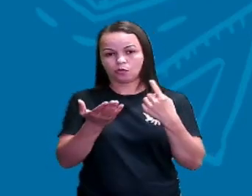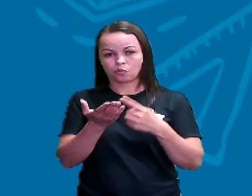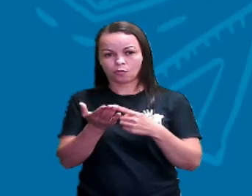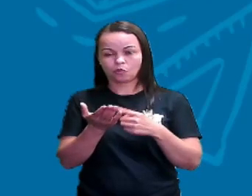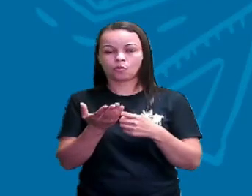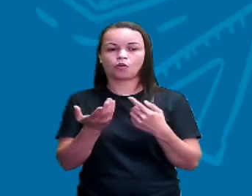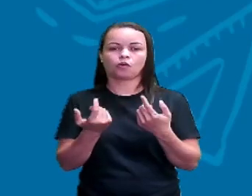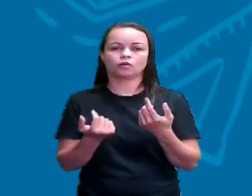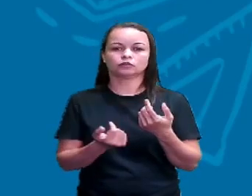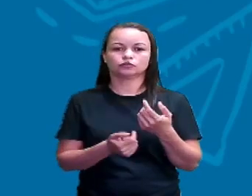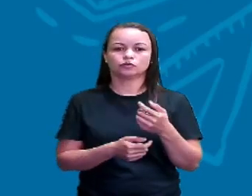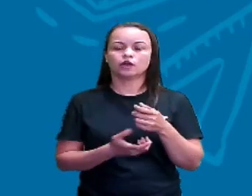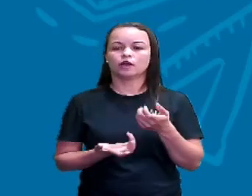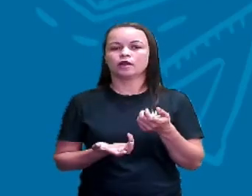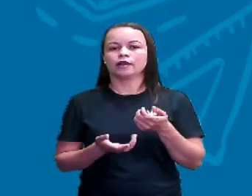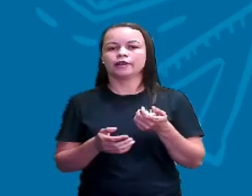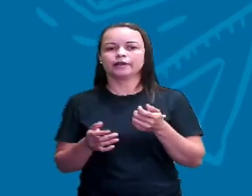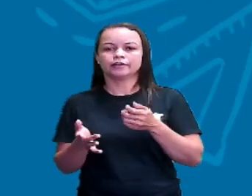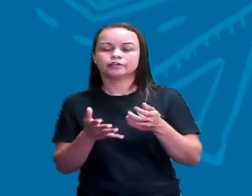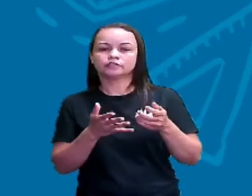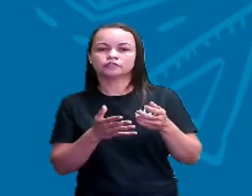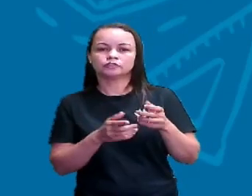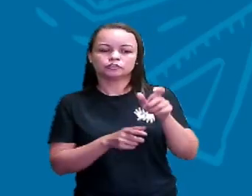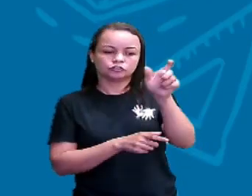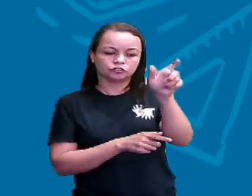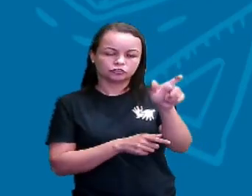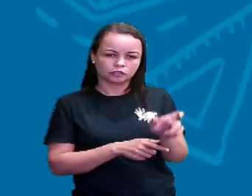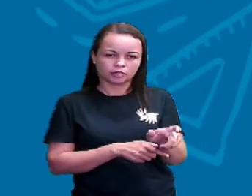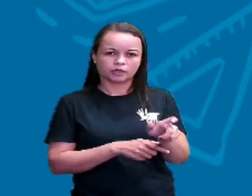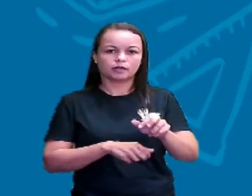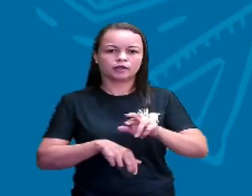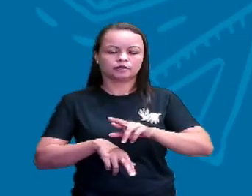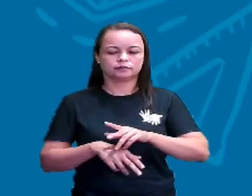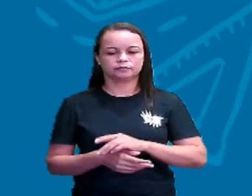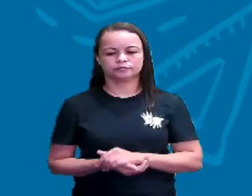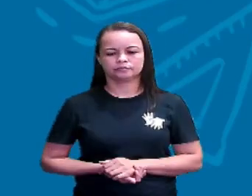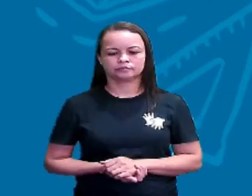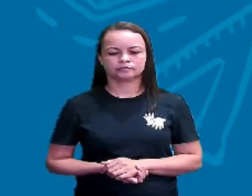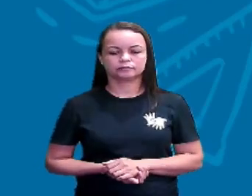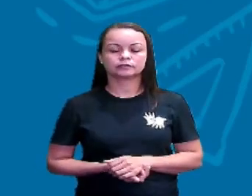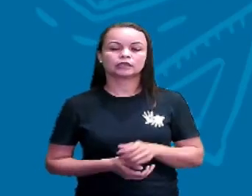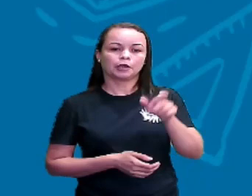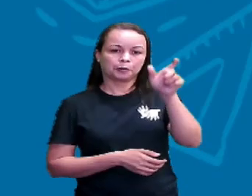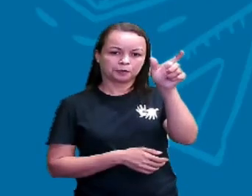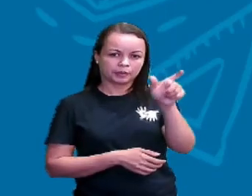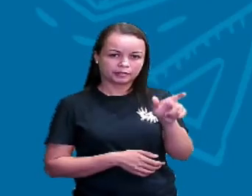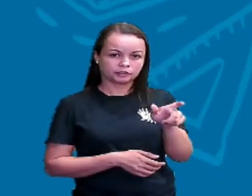em gênero e número, perdão, em gênero não, em pessoa e